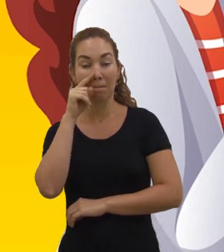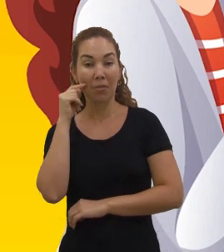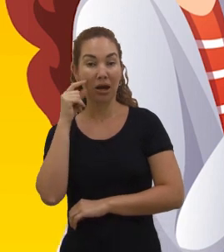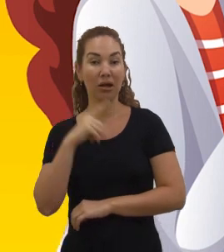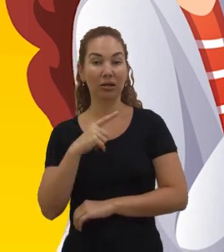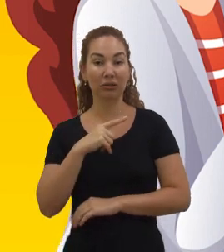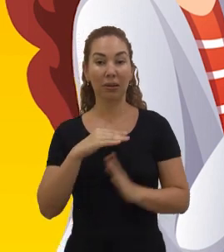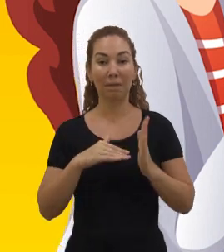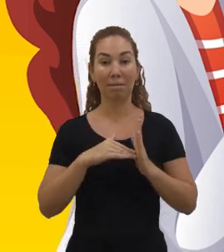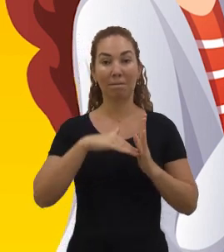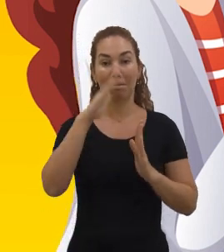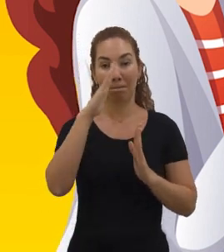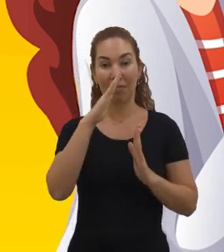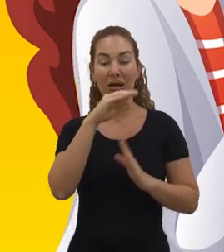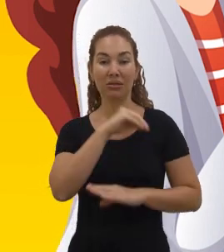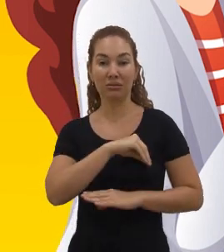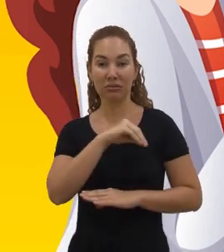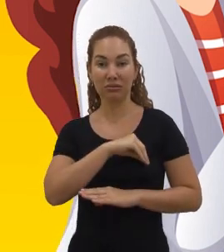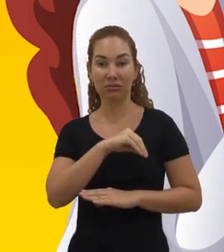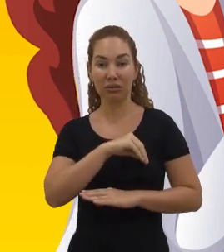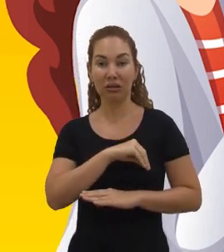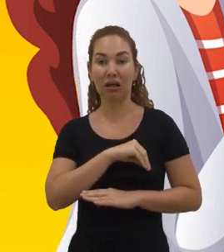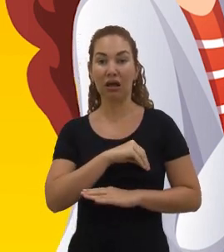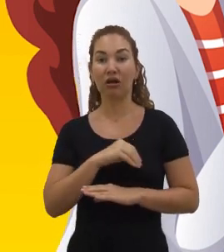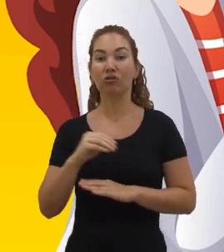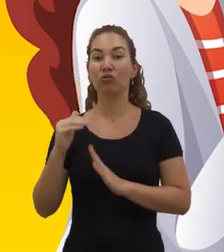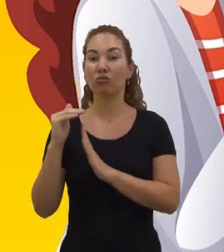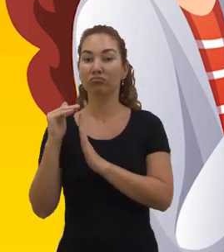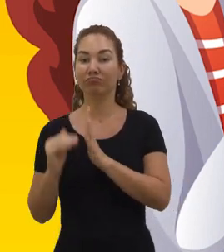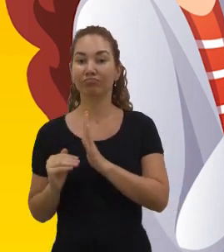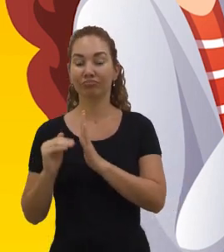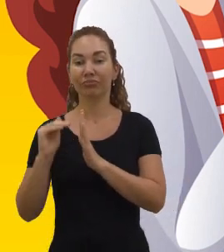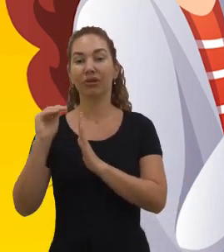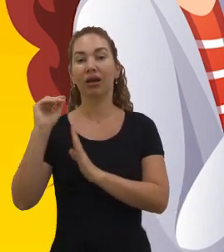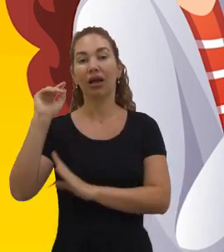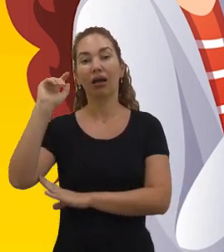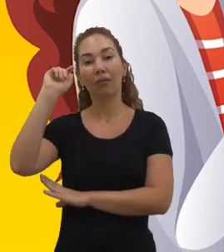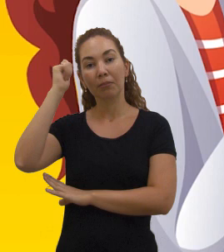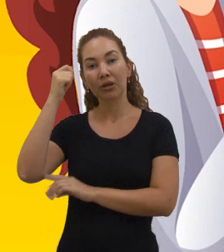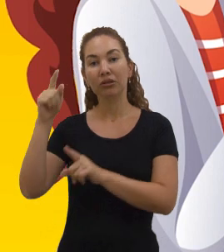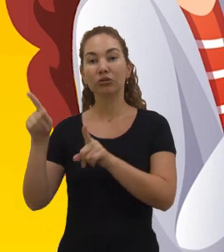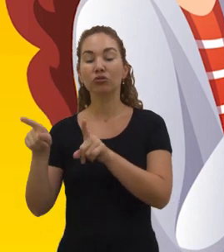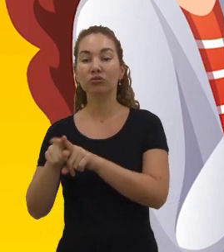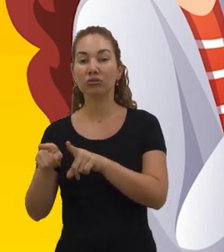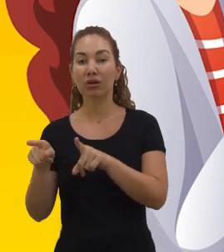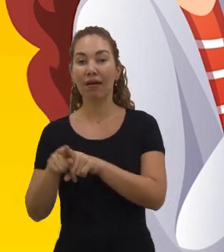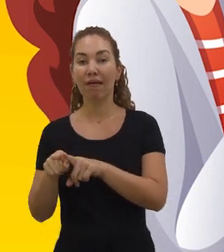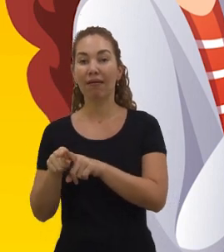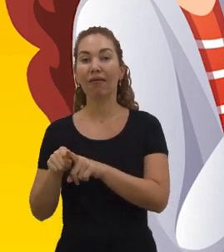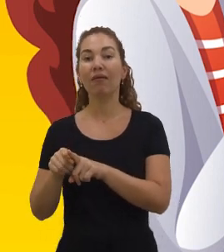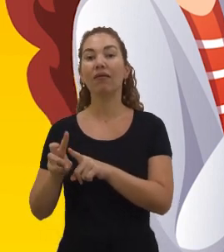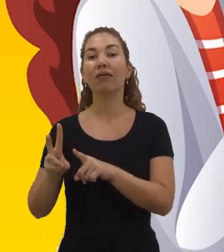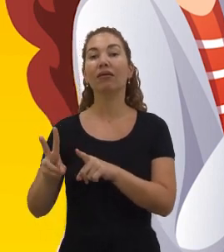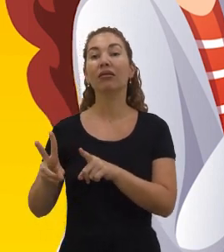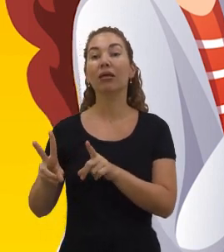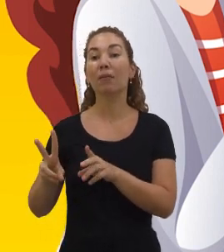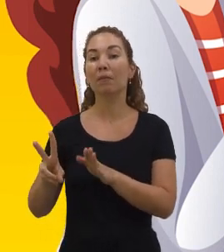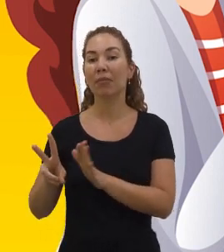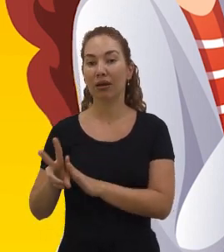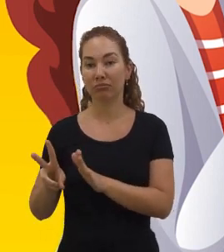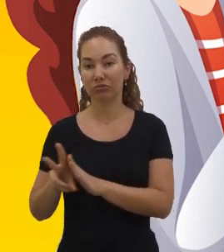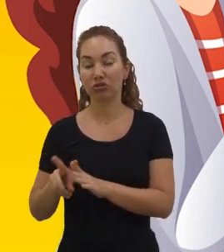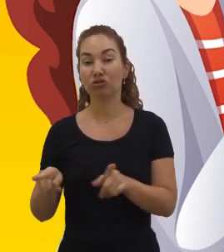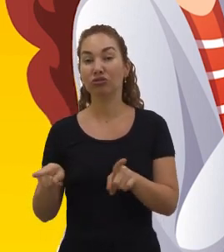maior média mensal de rendimentos do que negros e indígenas, assim como possuem também menores taxas no campo de